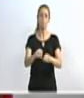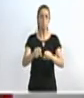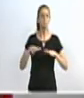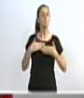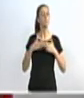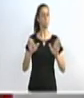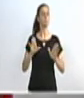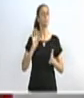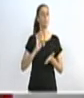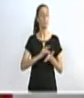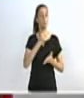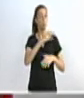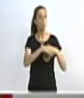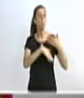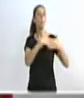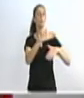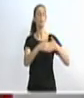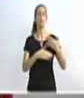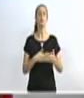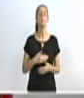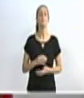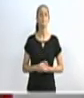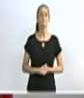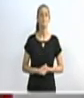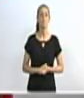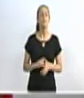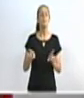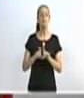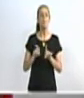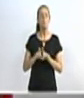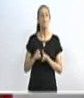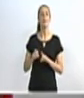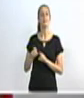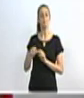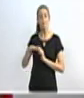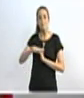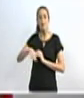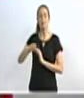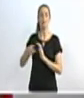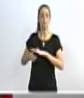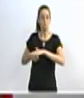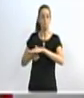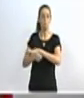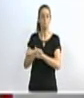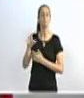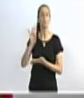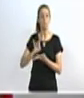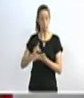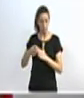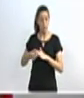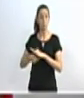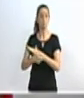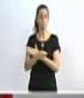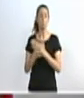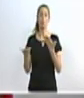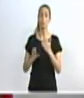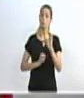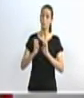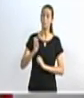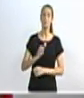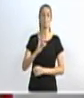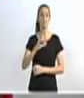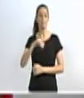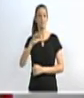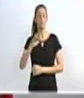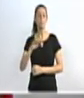gente tem muito para ganhar. E dizer, dentro desse conceito de investimento, que a gente está investindo no estado. A TIM hoje, eu peguei esse dado agora, a